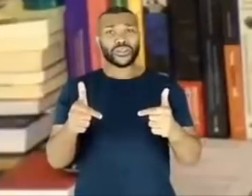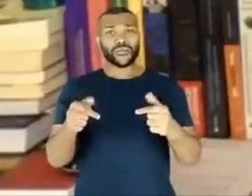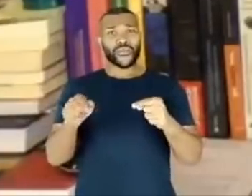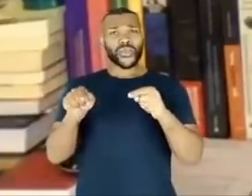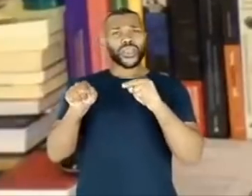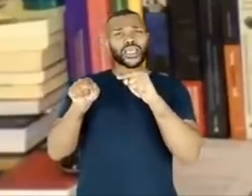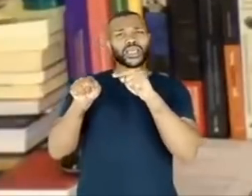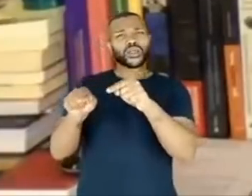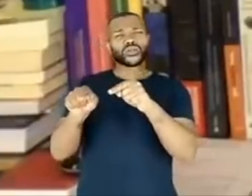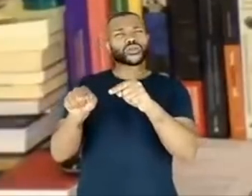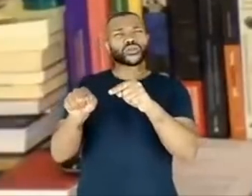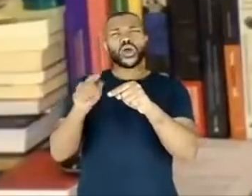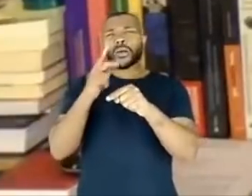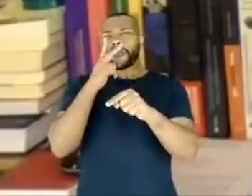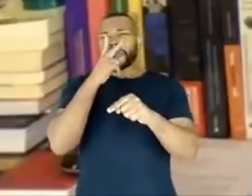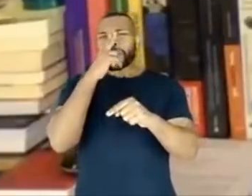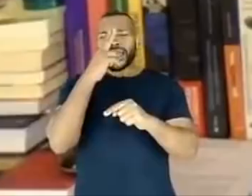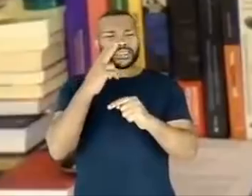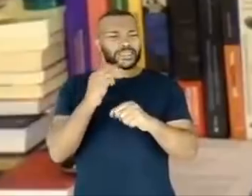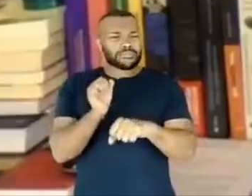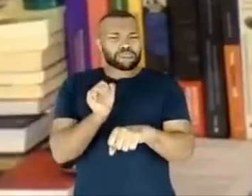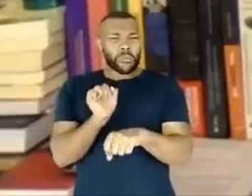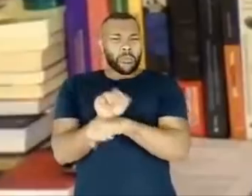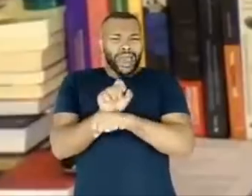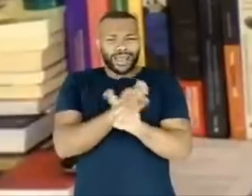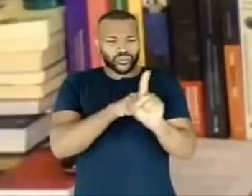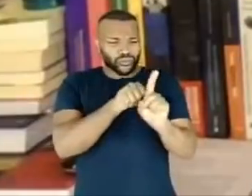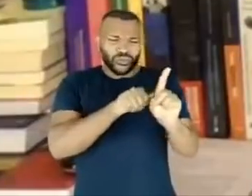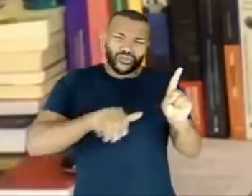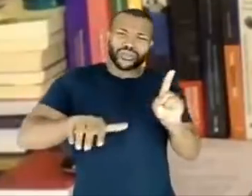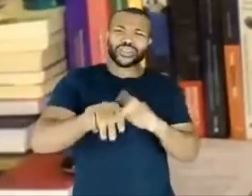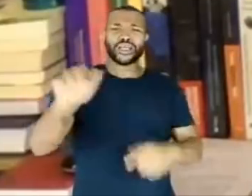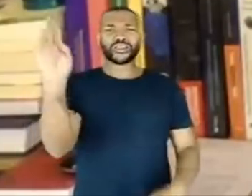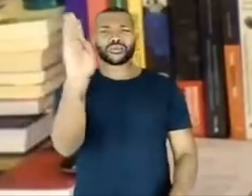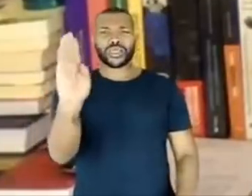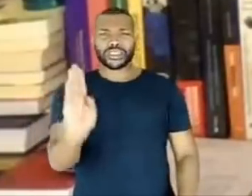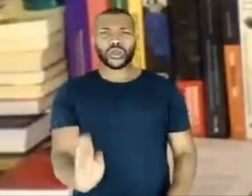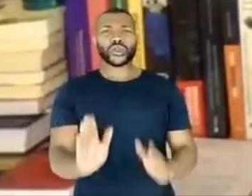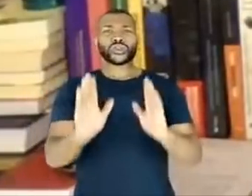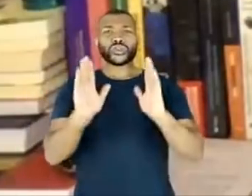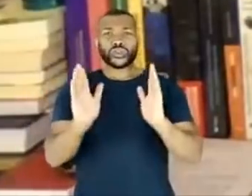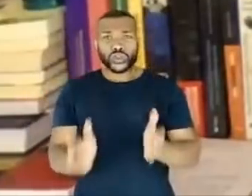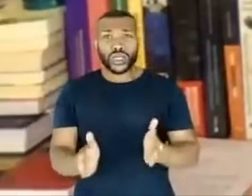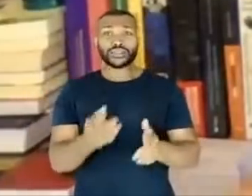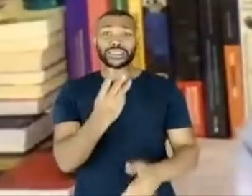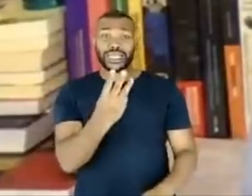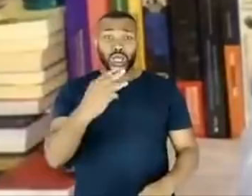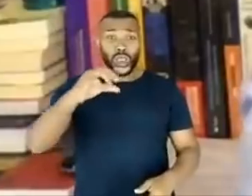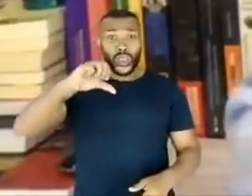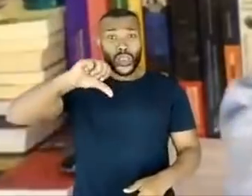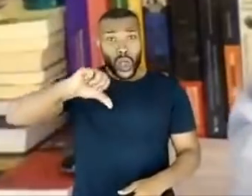certo anestesiamento na sociedade brasileira. É o 39º reitor que o Bolsonaro indica que não